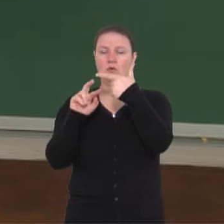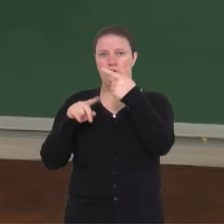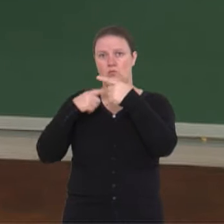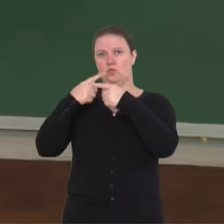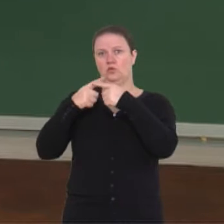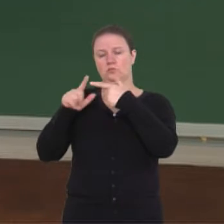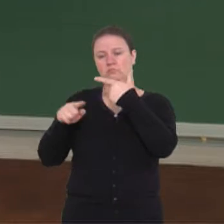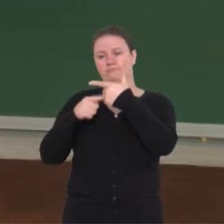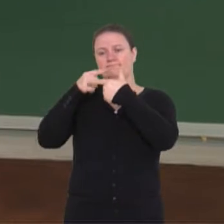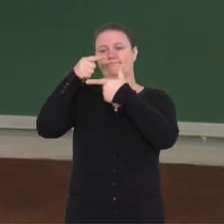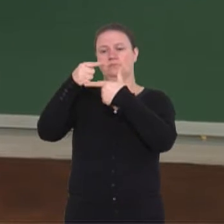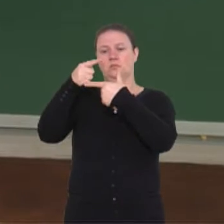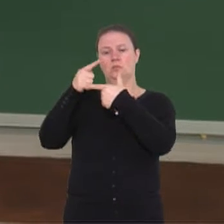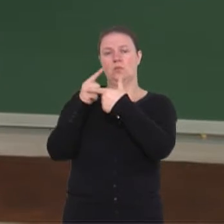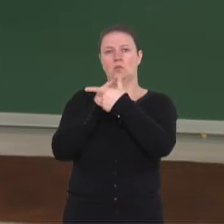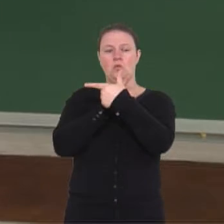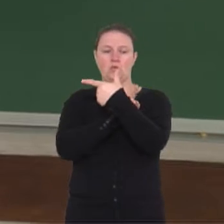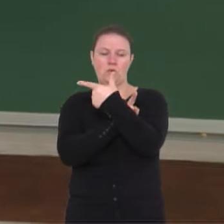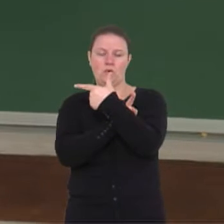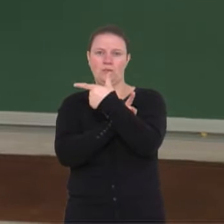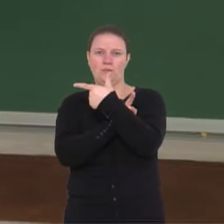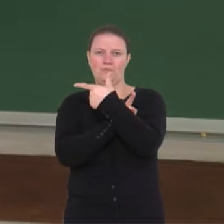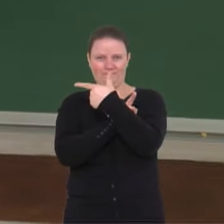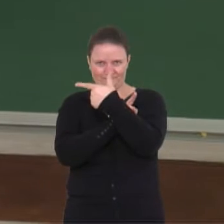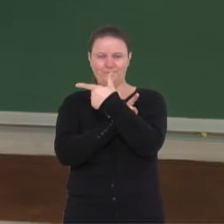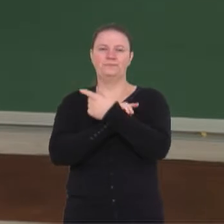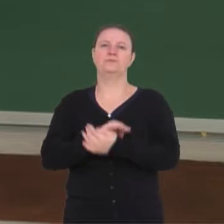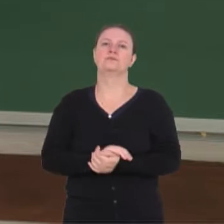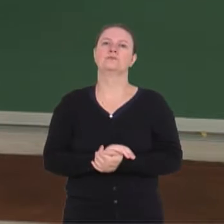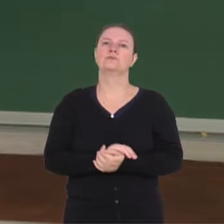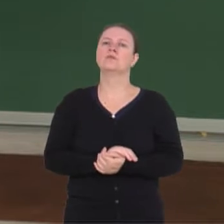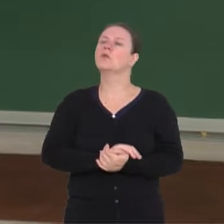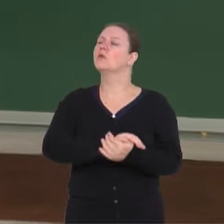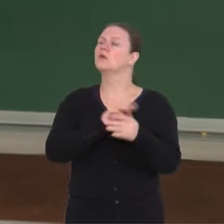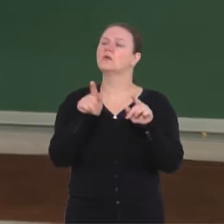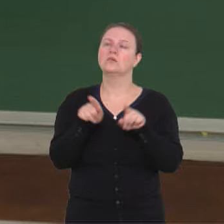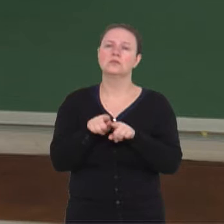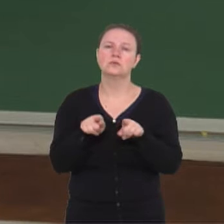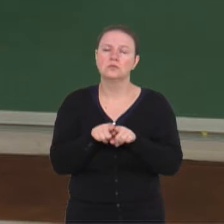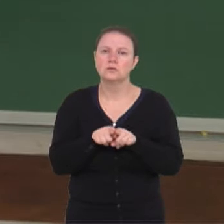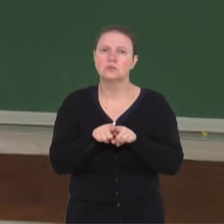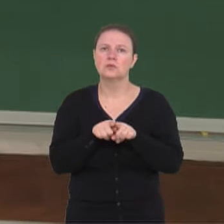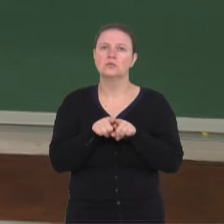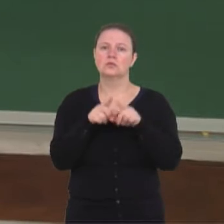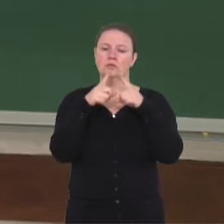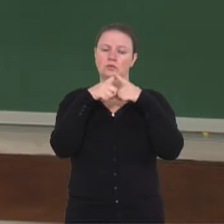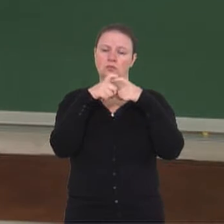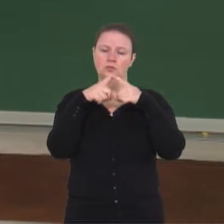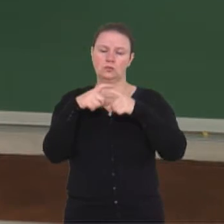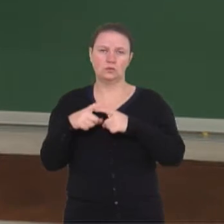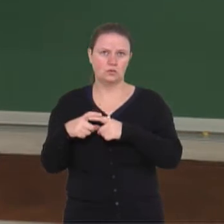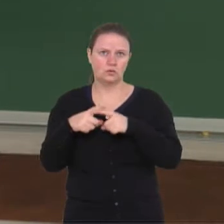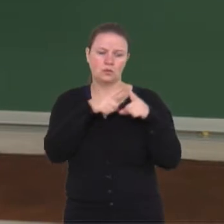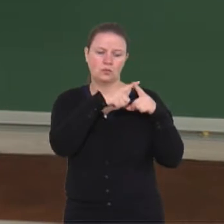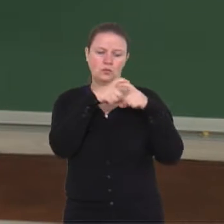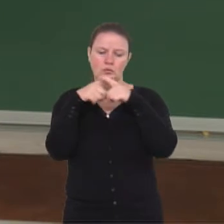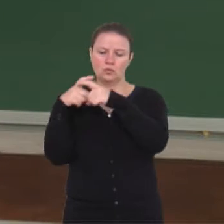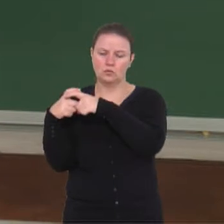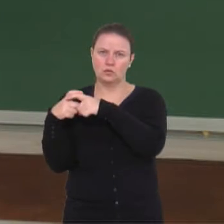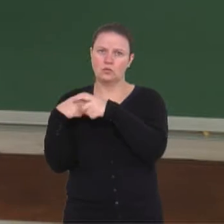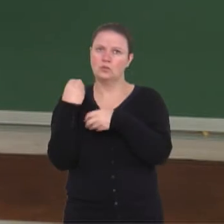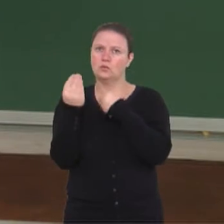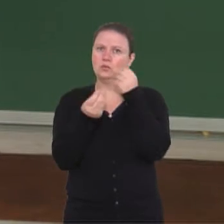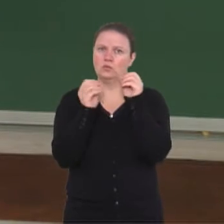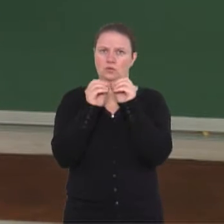seu resto, é igual ao dividendo. O processo é o mesmo. Com polinômios, como a gente faz? A gente começa